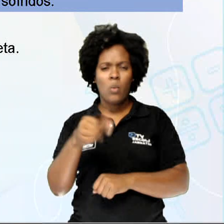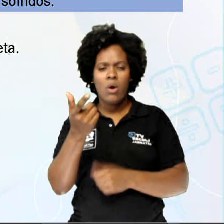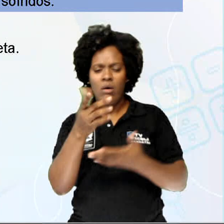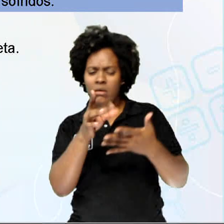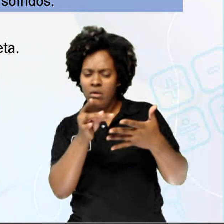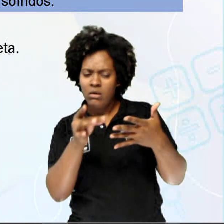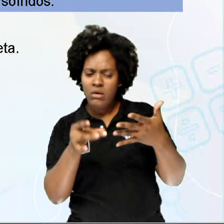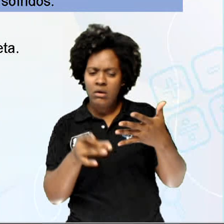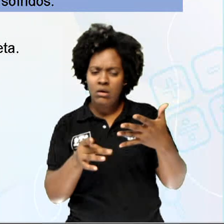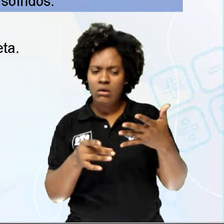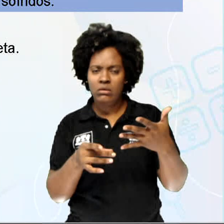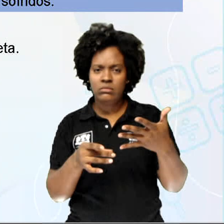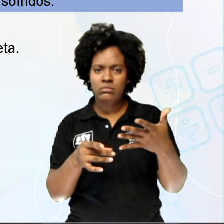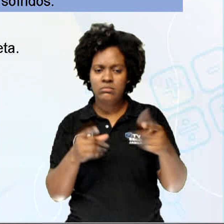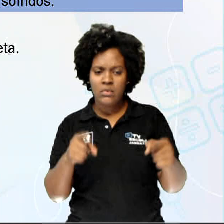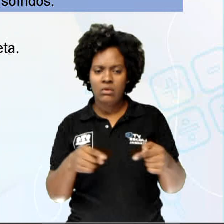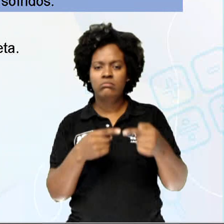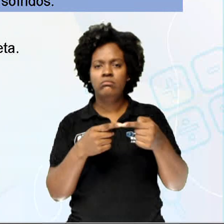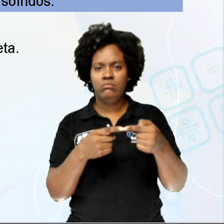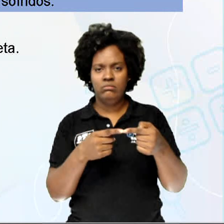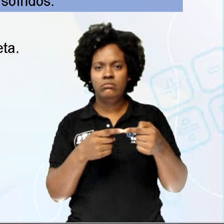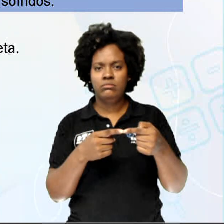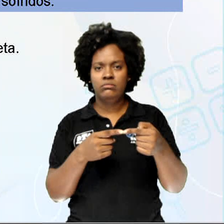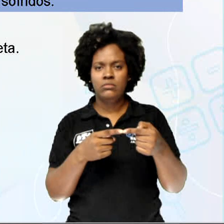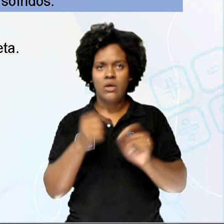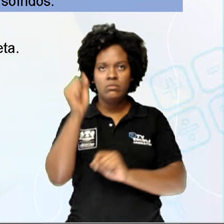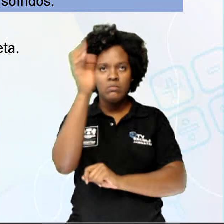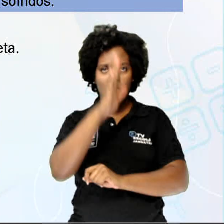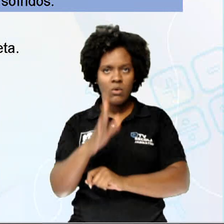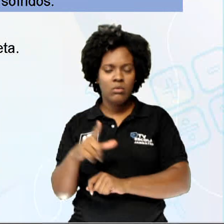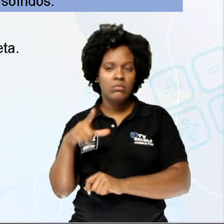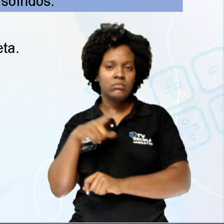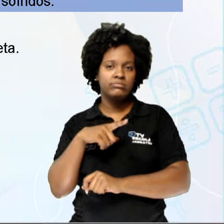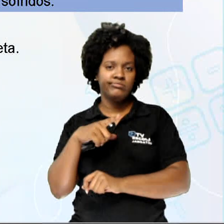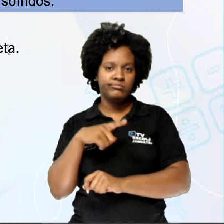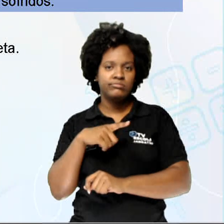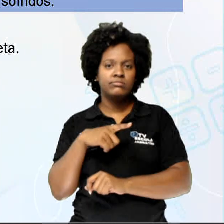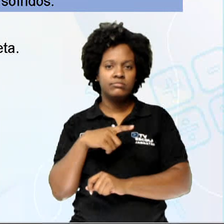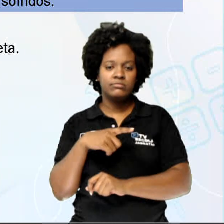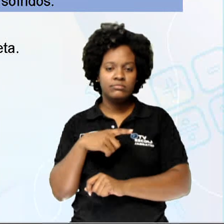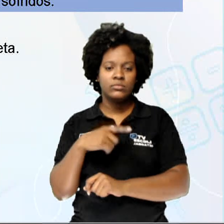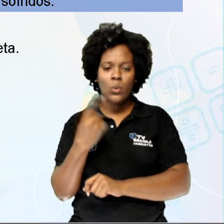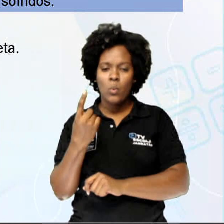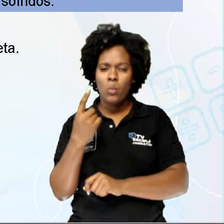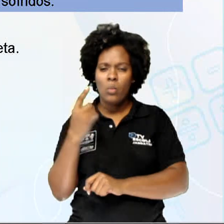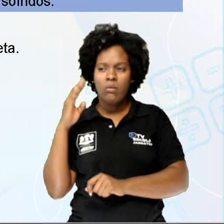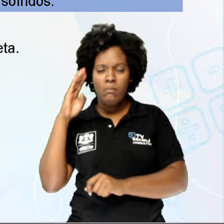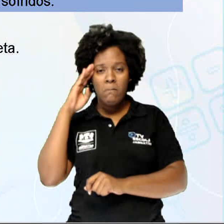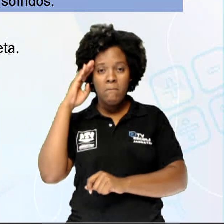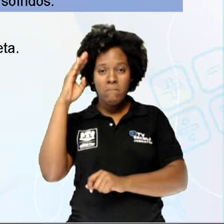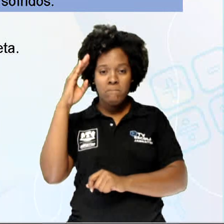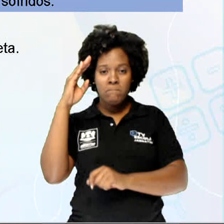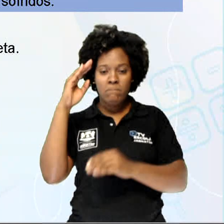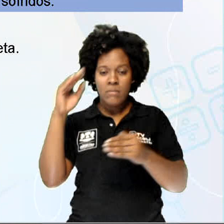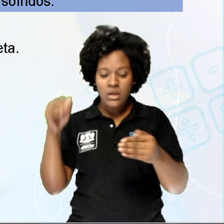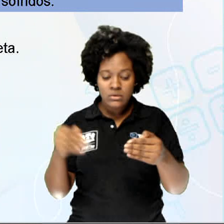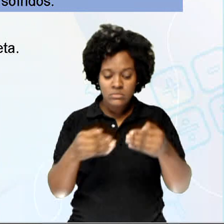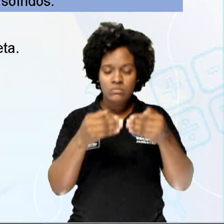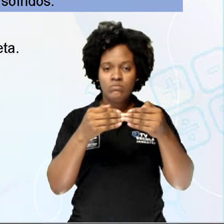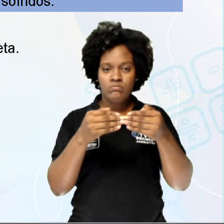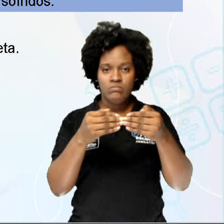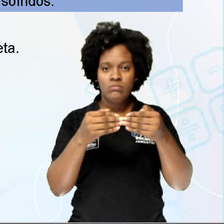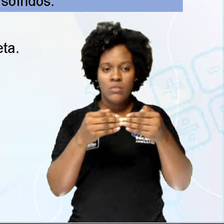até E ocorre a mesma regência. O Brasil possui uma das principais fronteiras agrícolas do